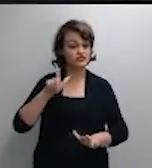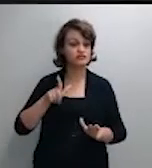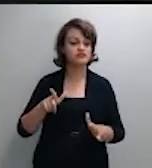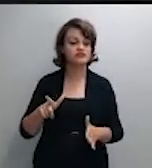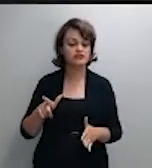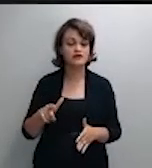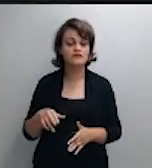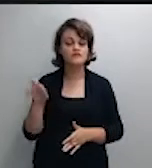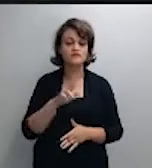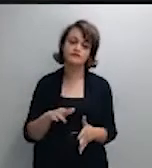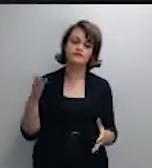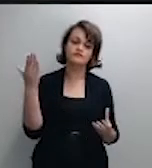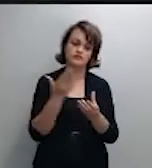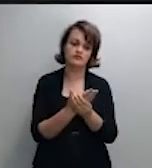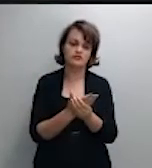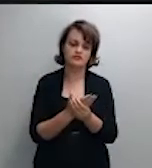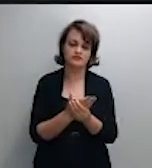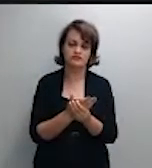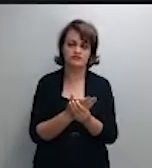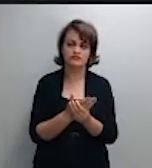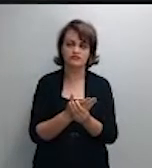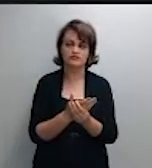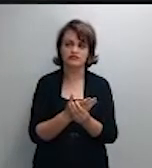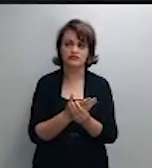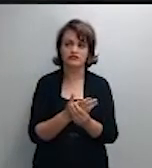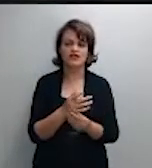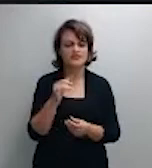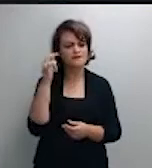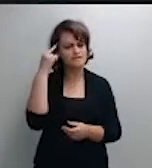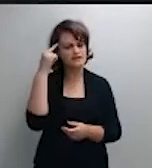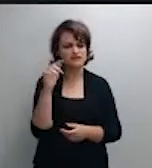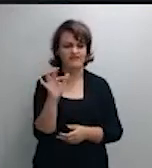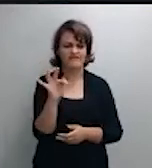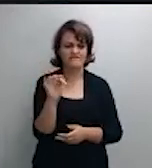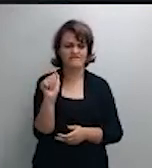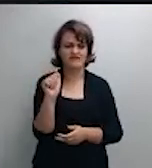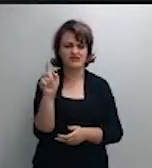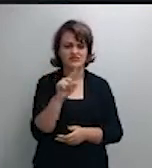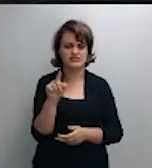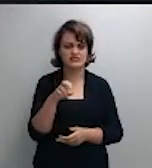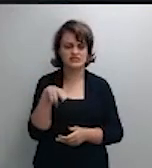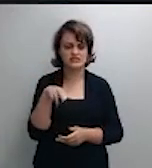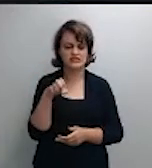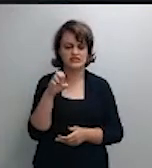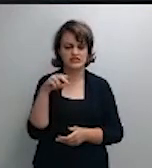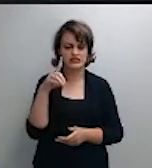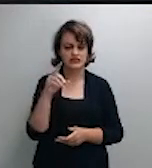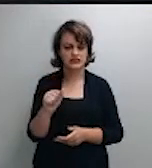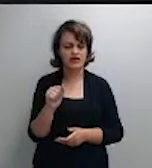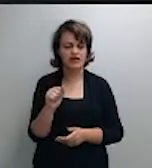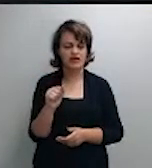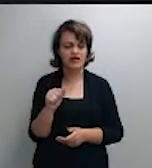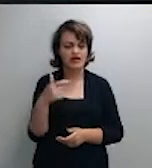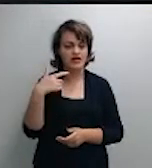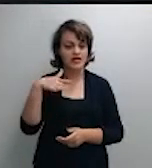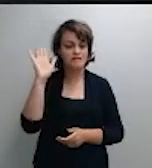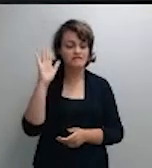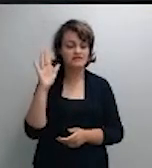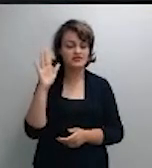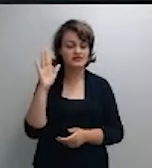do processo. Então, por que que a Fazenda Pública é uma das maiores litigantes do país? Porque ela não paga